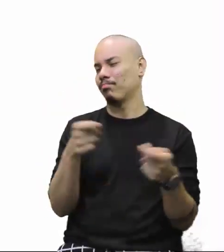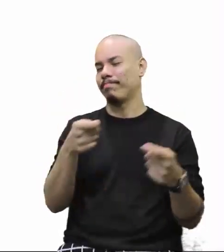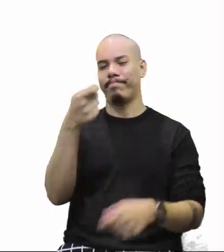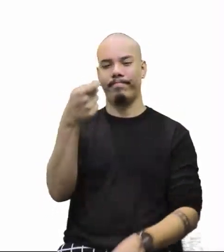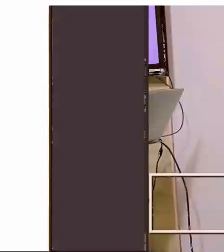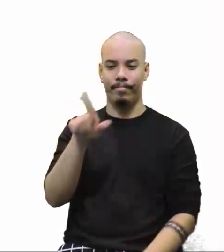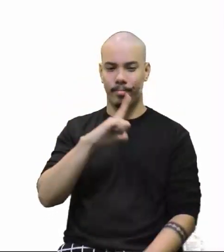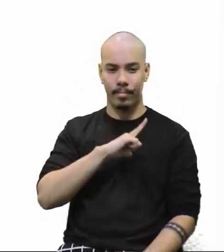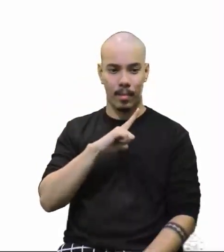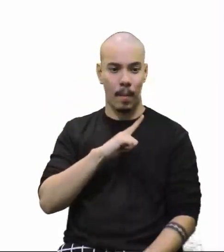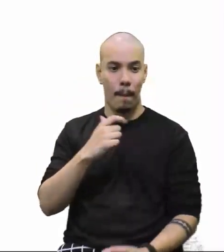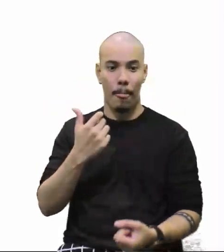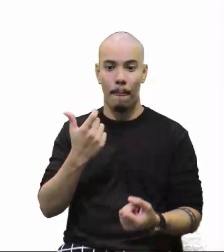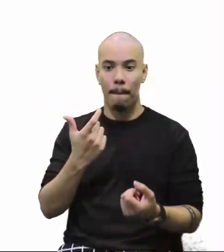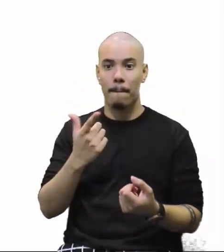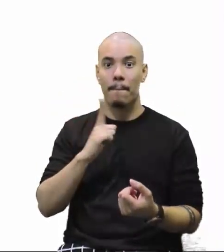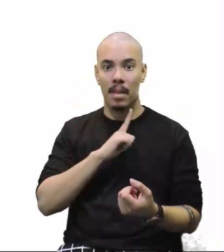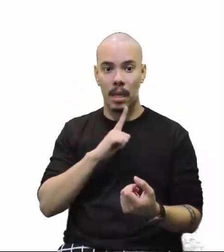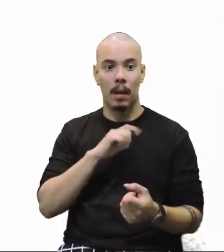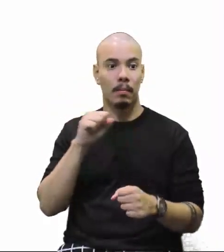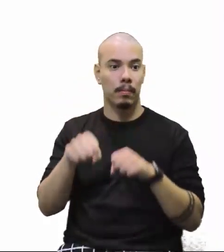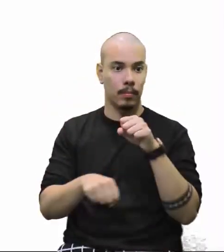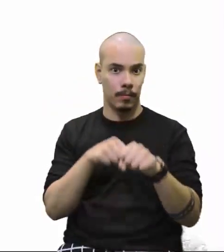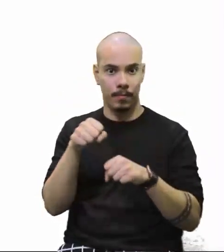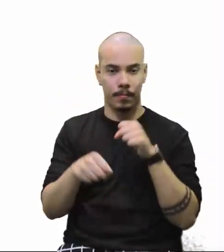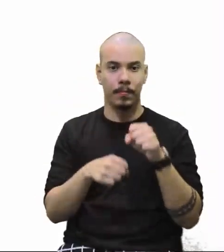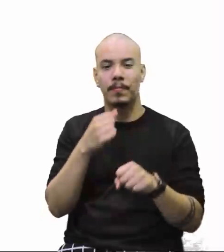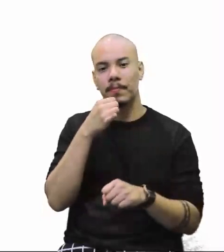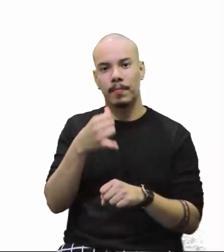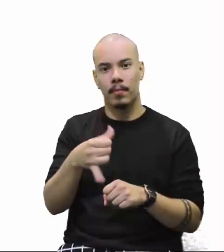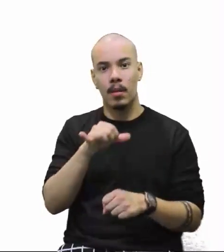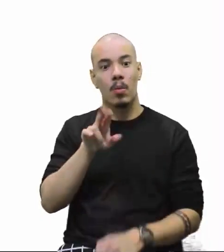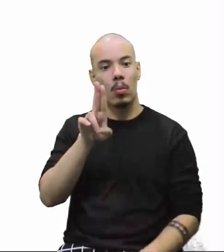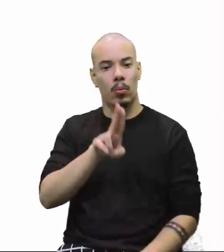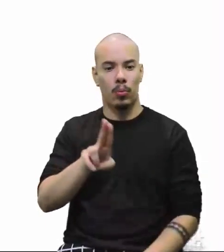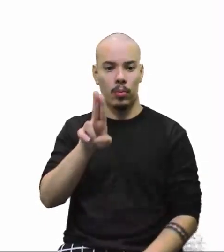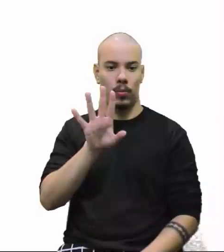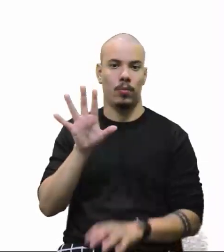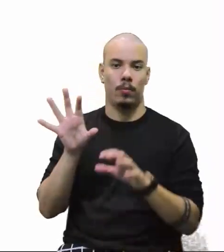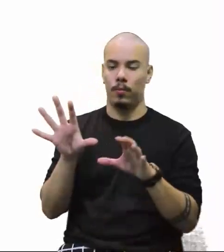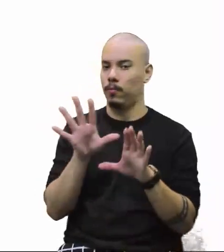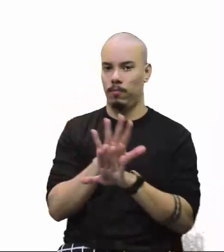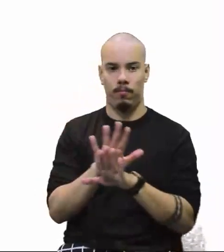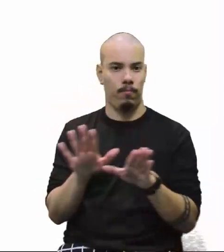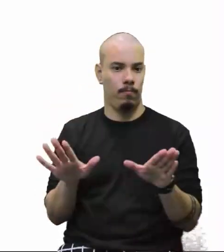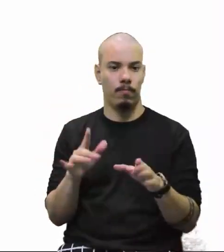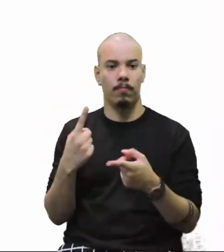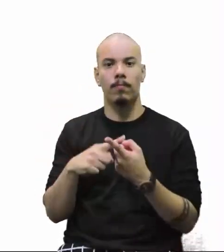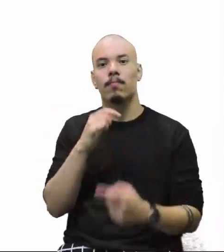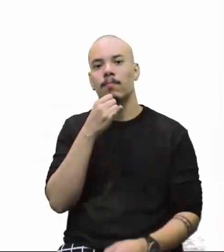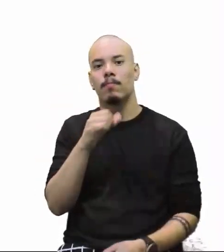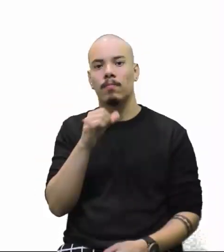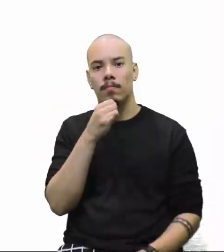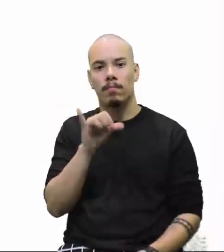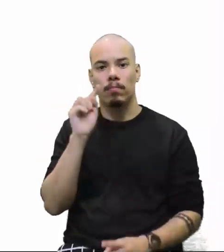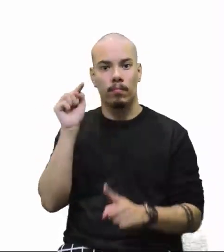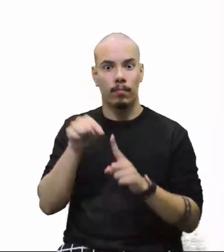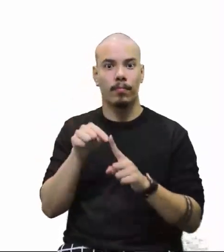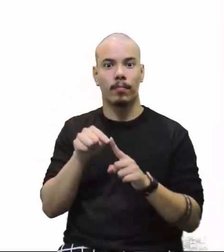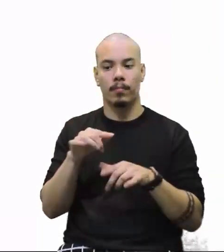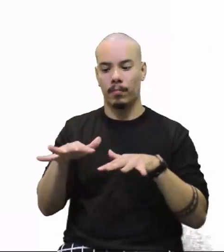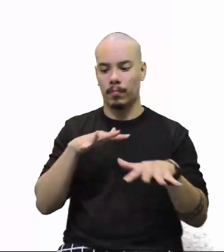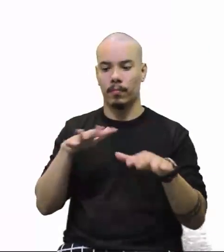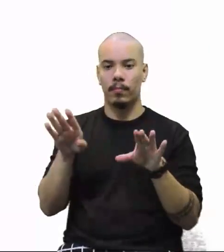até a bicicleta elétrica já tem. Ela na realidade utiliza, né, a corrente elétrica para movimentar e ao mesmo